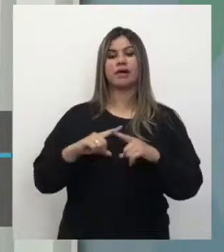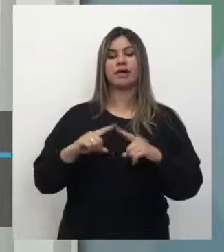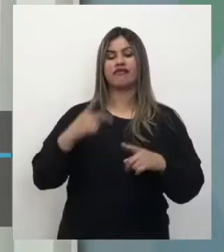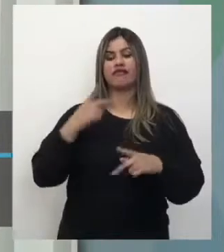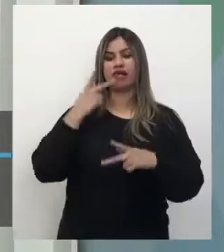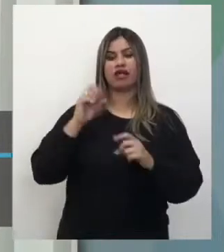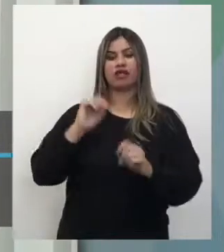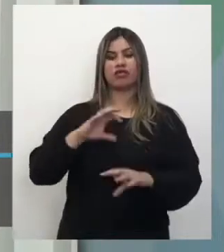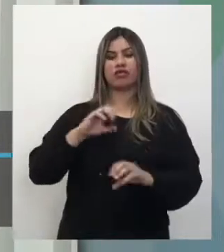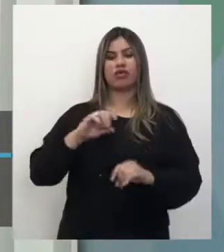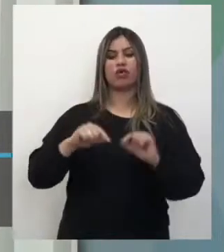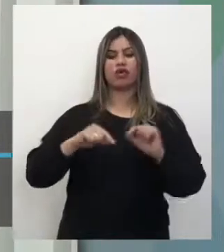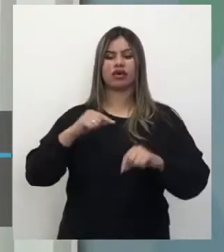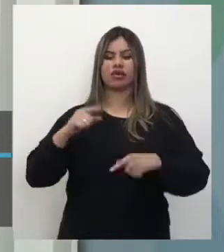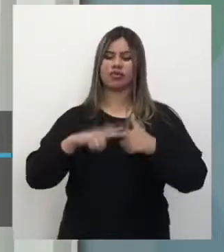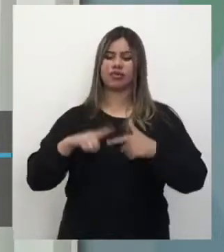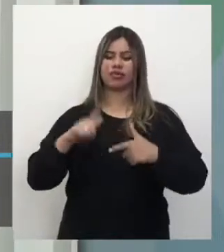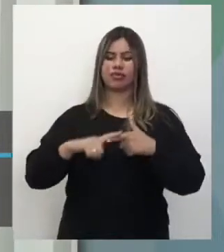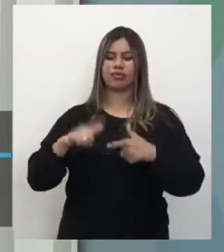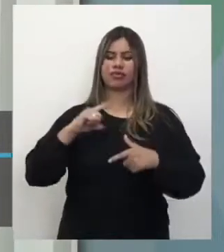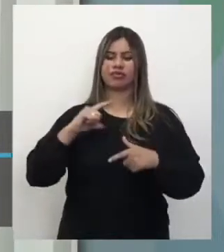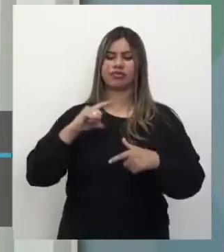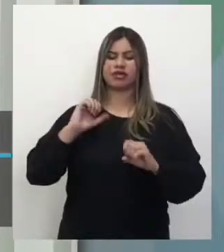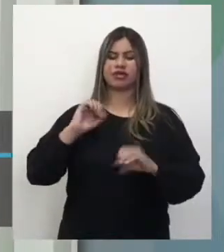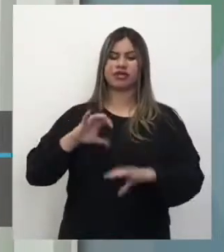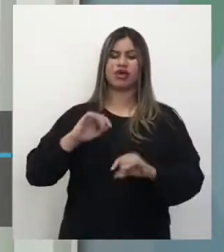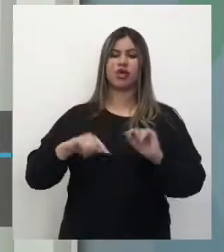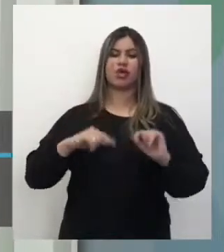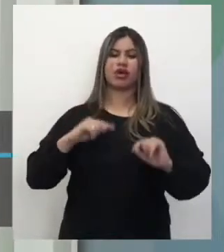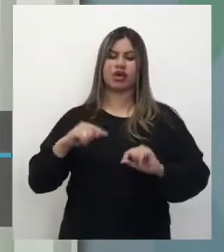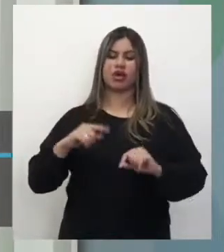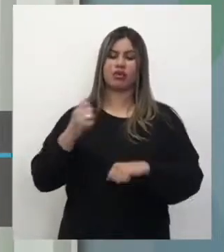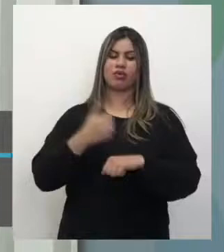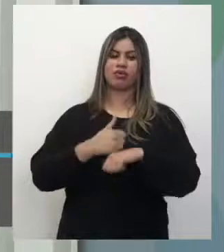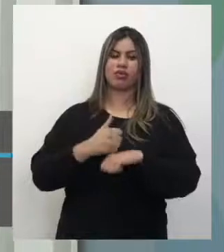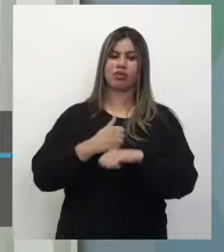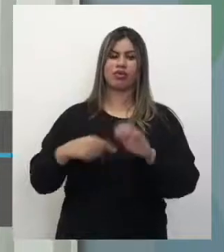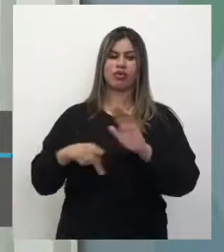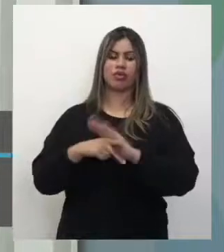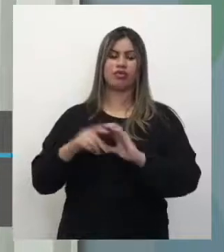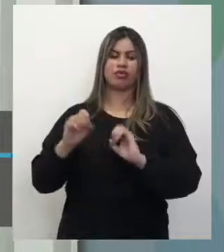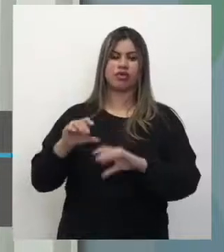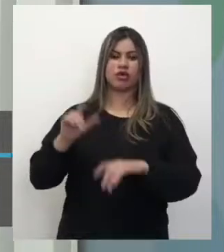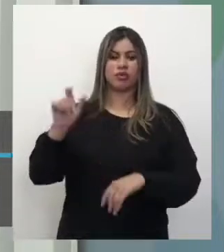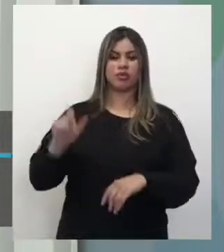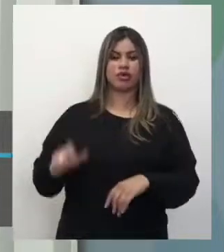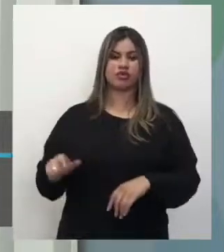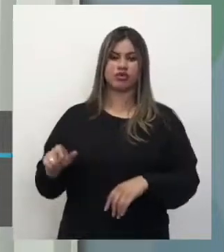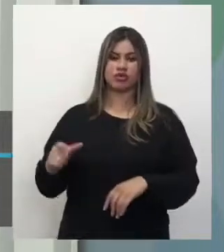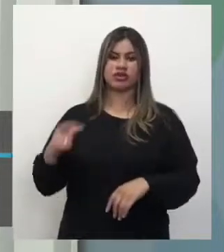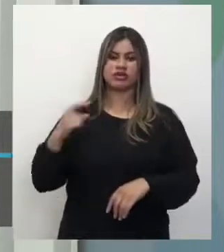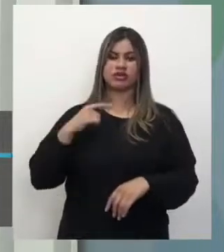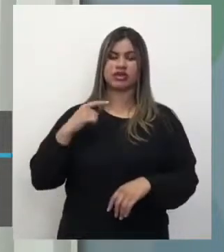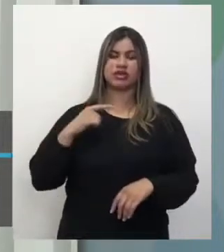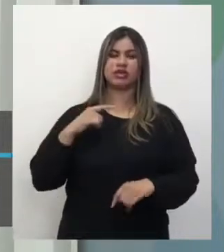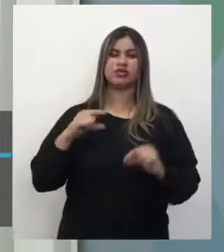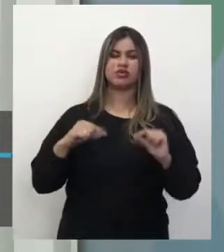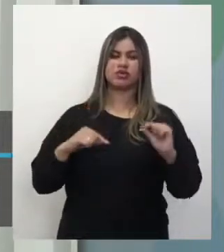ela fala de um grande conflito que existe na educação. Porque o profissional da educação, ele é aquela pessoa que carrega